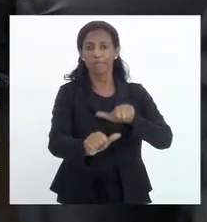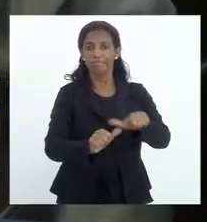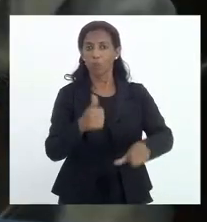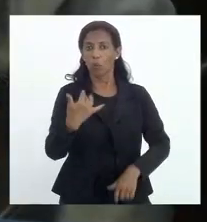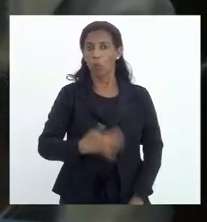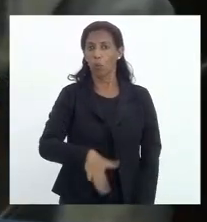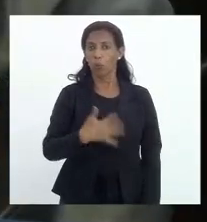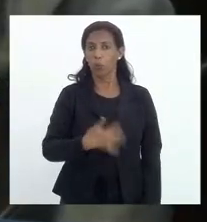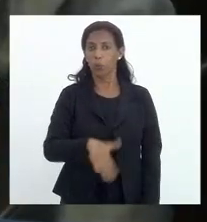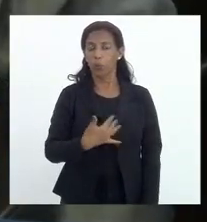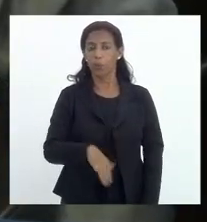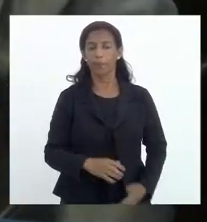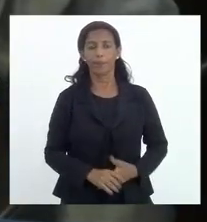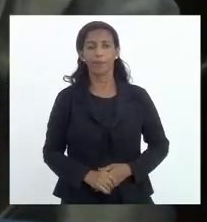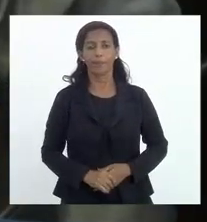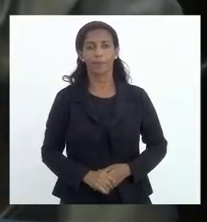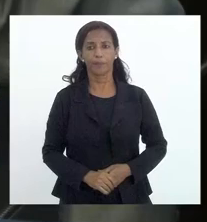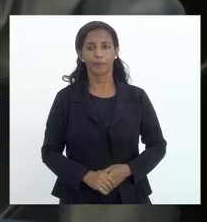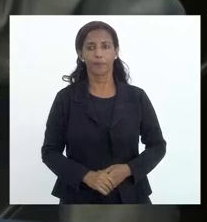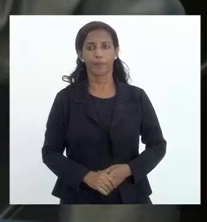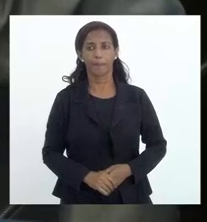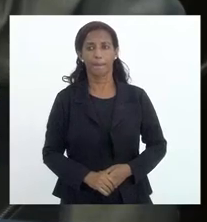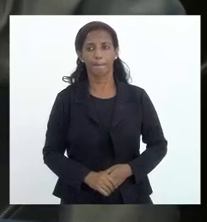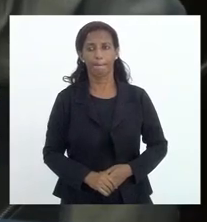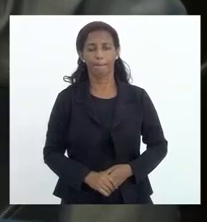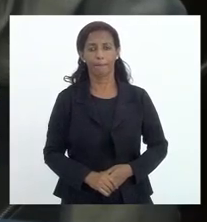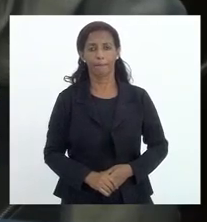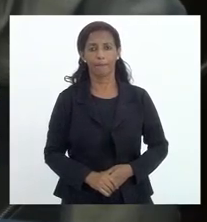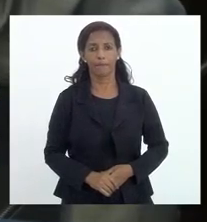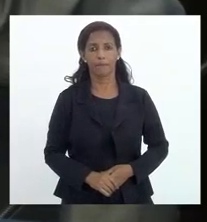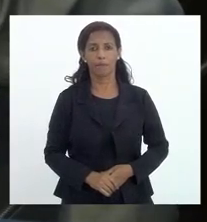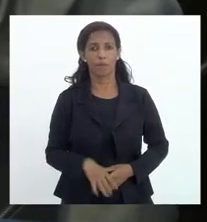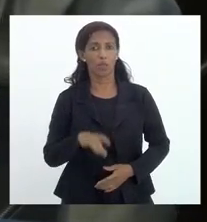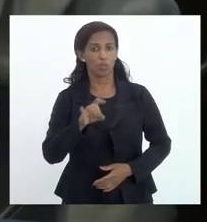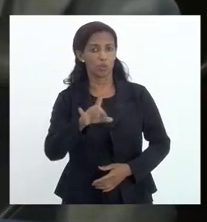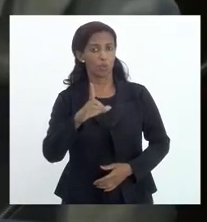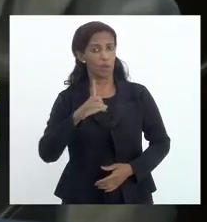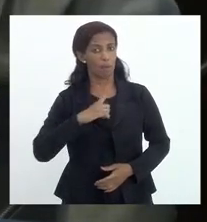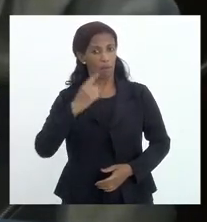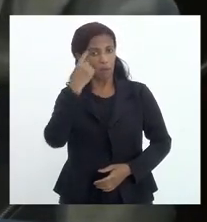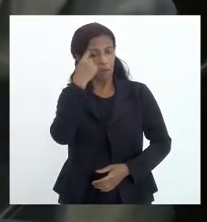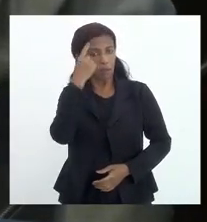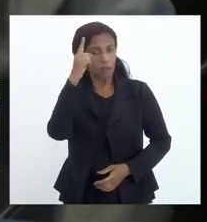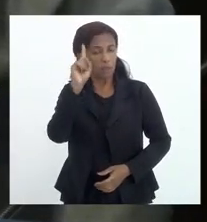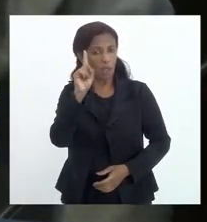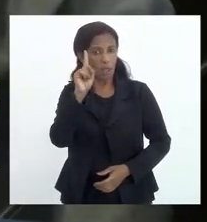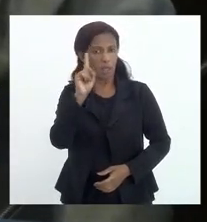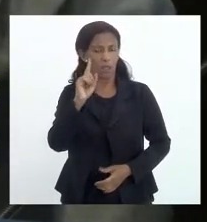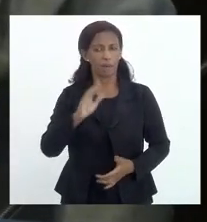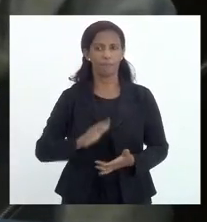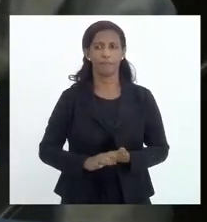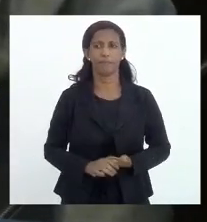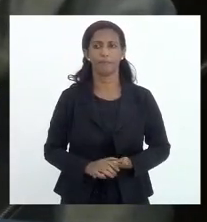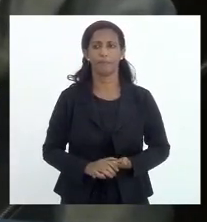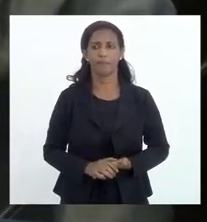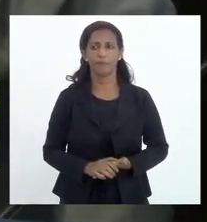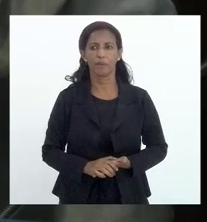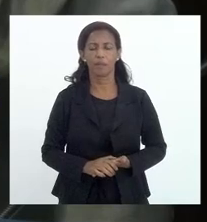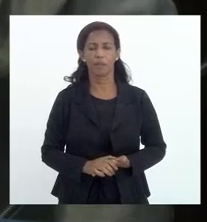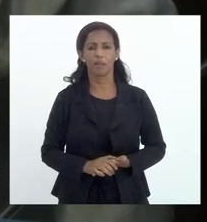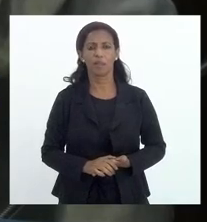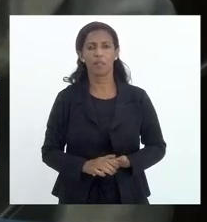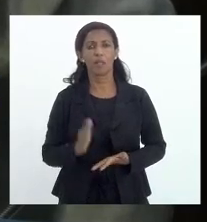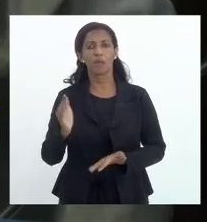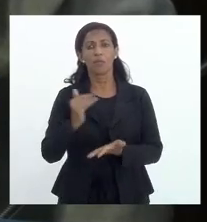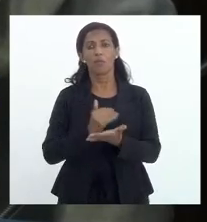cara, né? Só que, para que tenham ideia, na realidade são 4 tranches, e eu vou